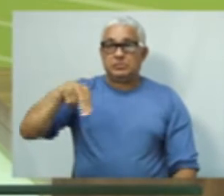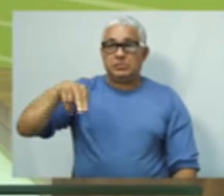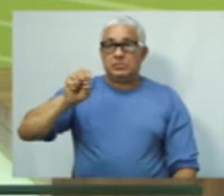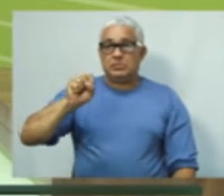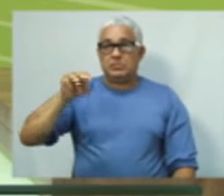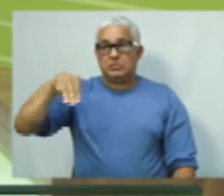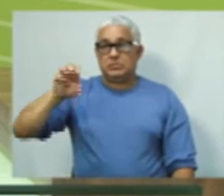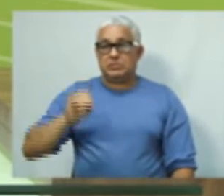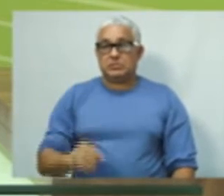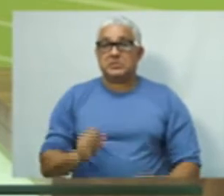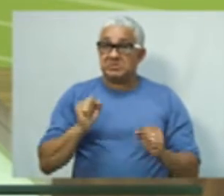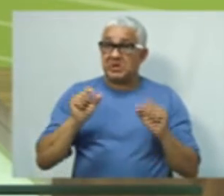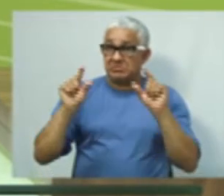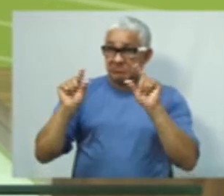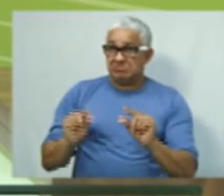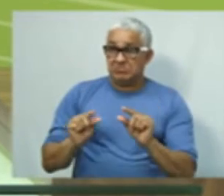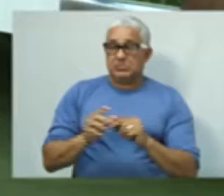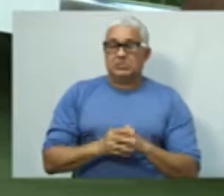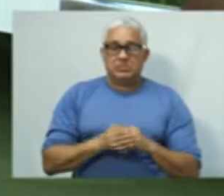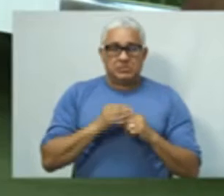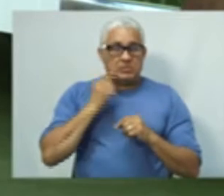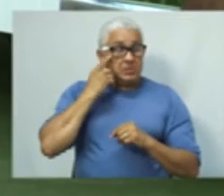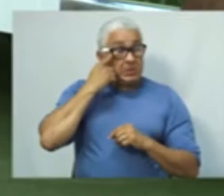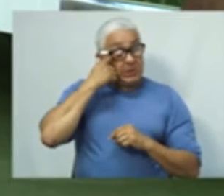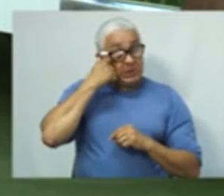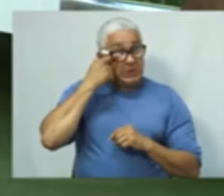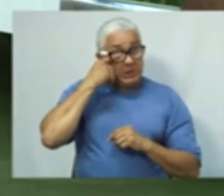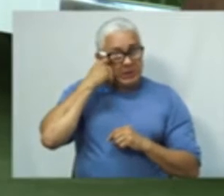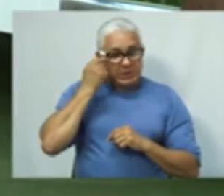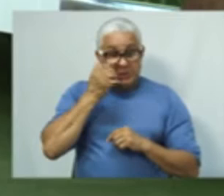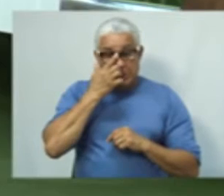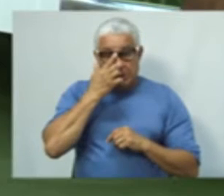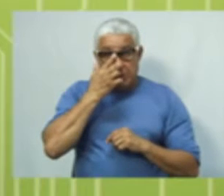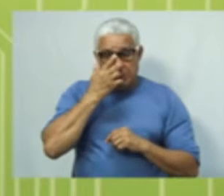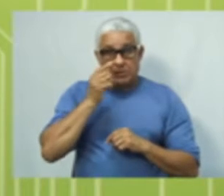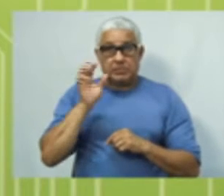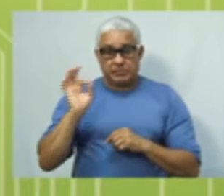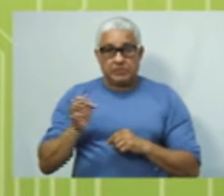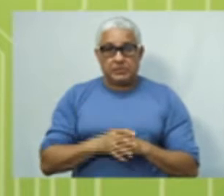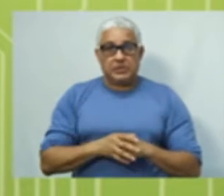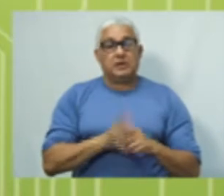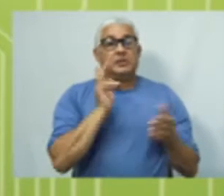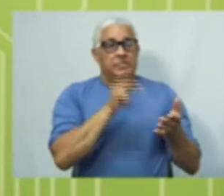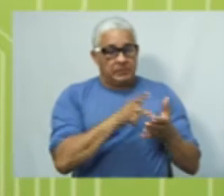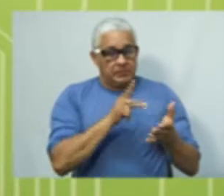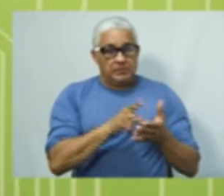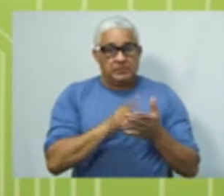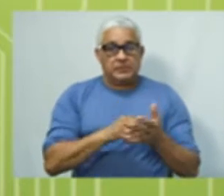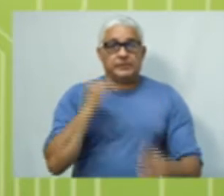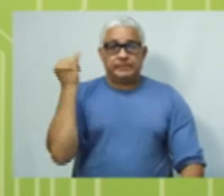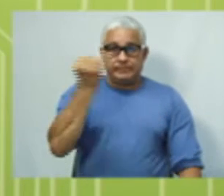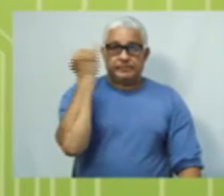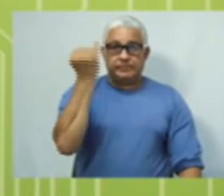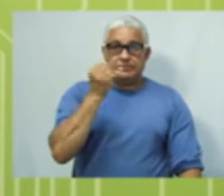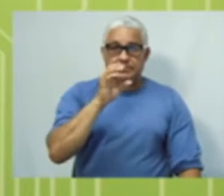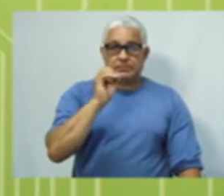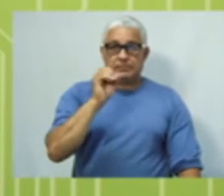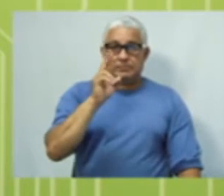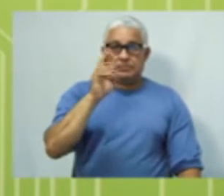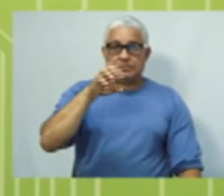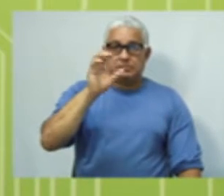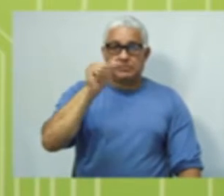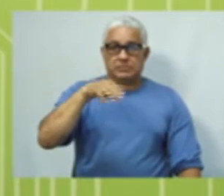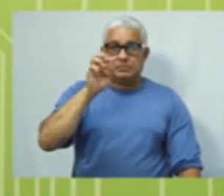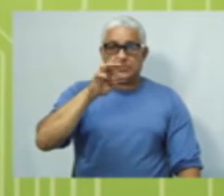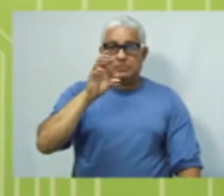às vezes pode ser até barato. Isso mesmo, professora? Corretíssimo. O orçamento aí de compras, ele é fundamental porque gira todo